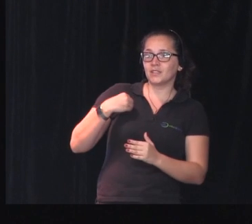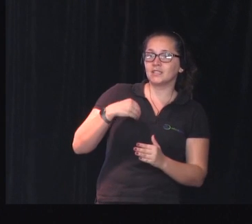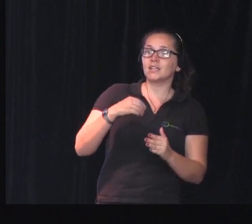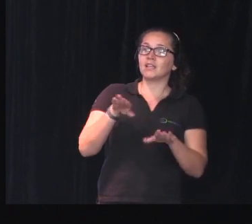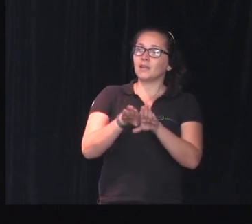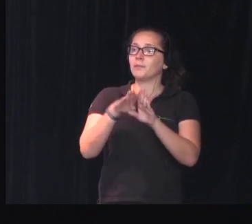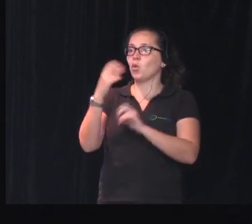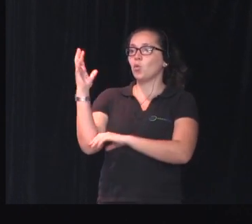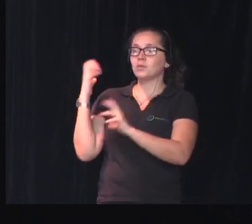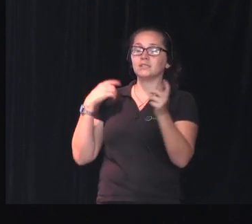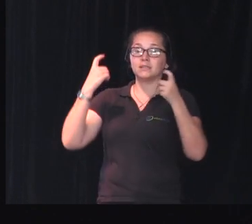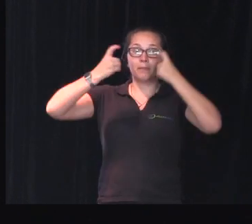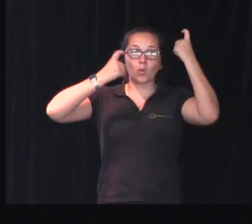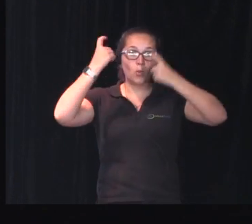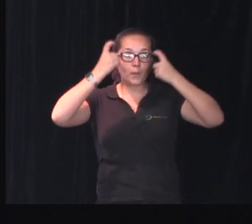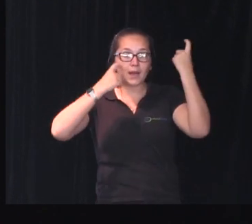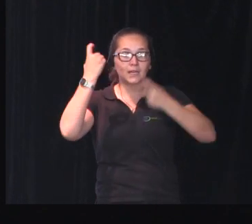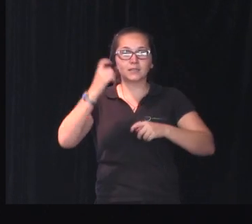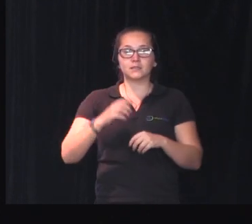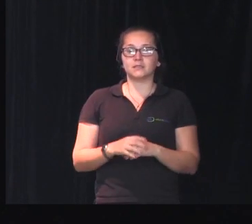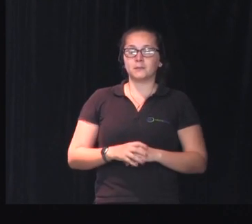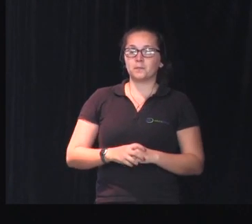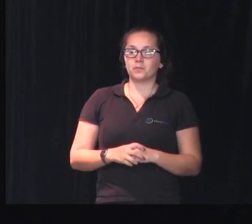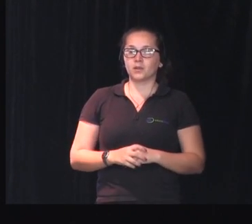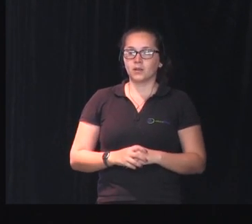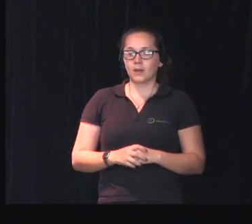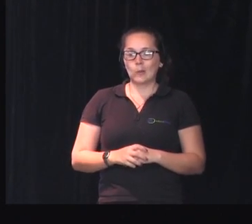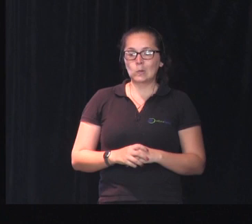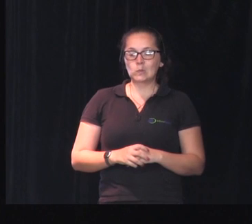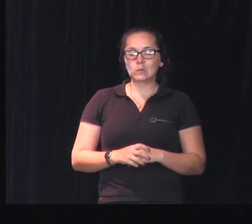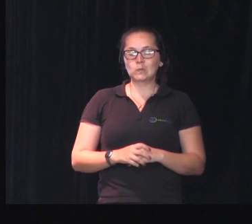e Urbanismo está preocupado que